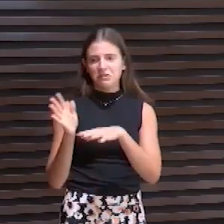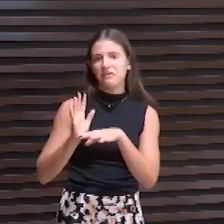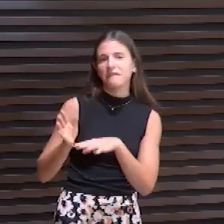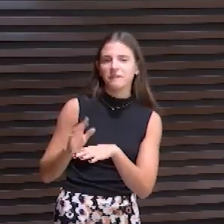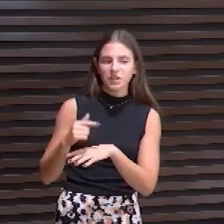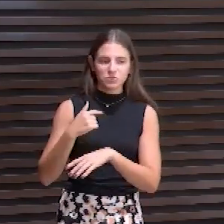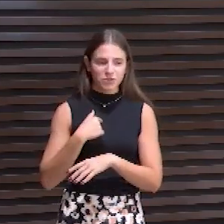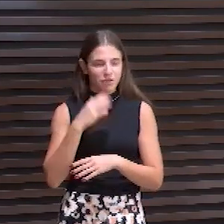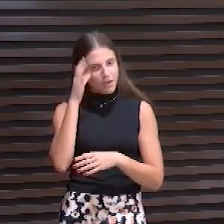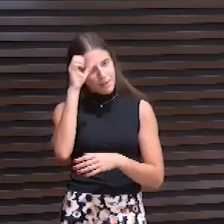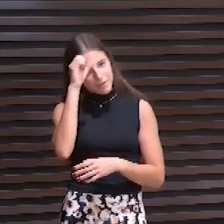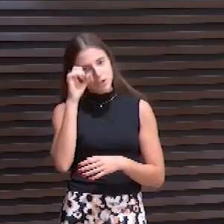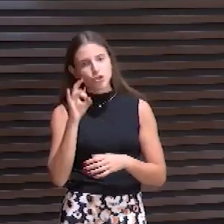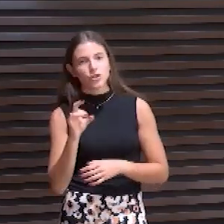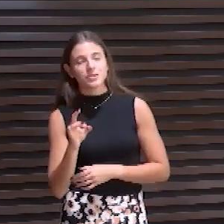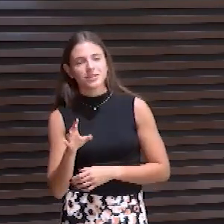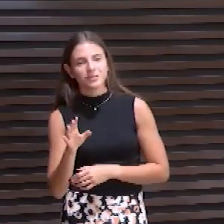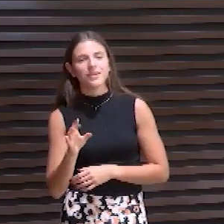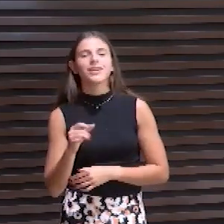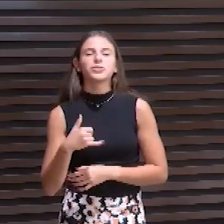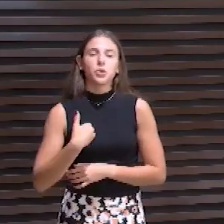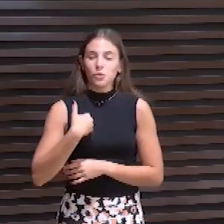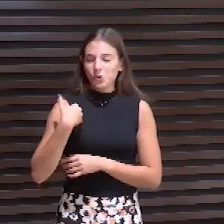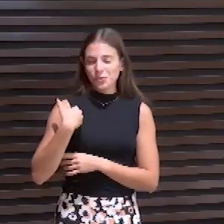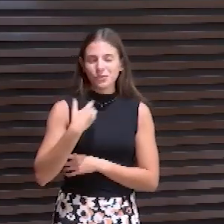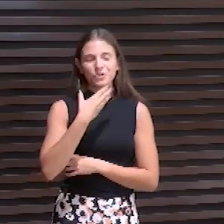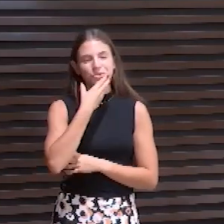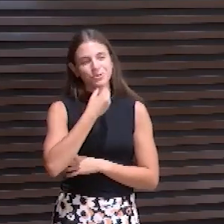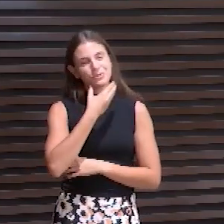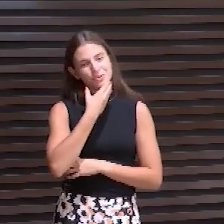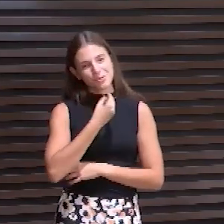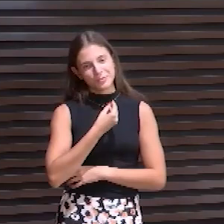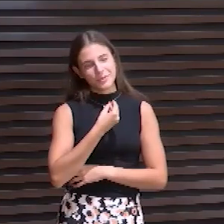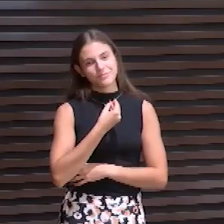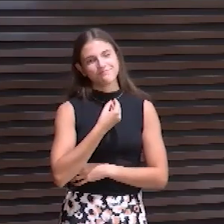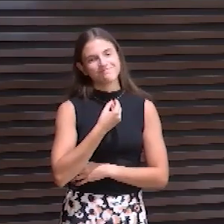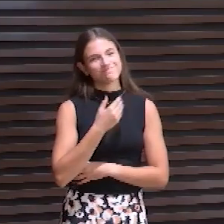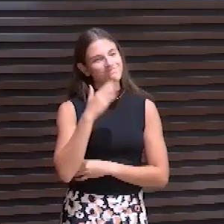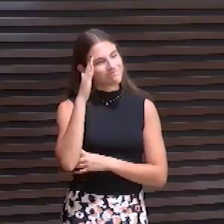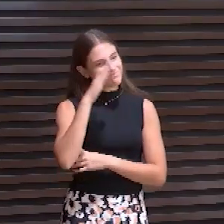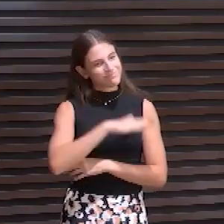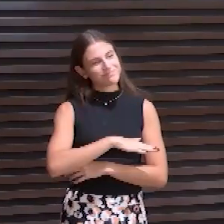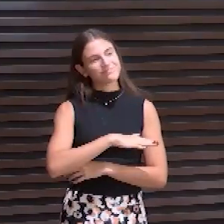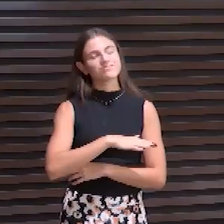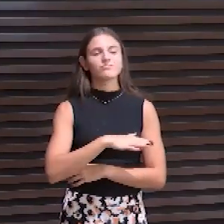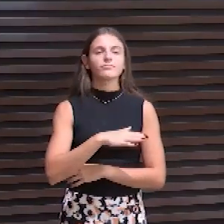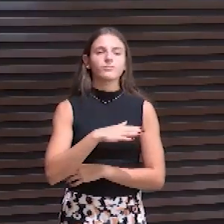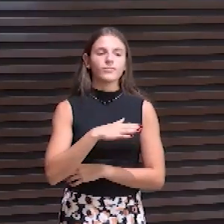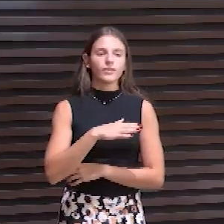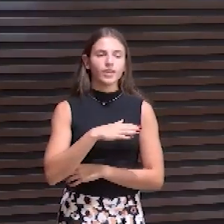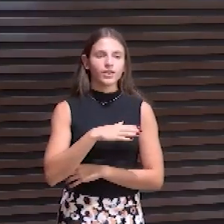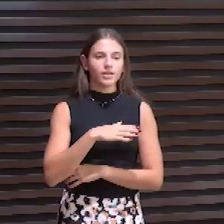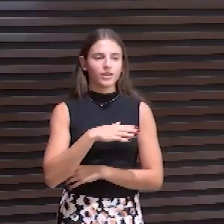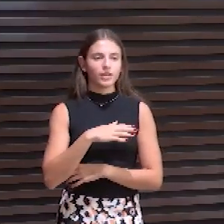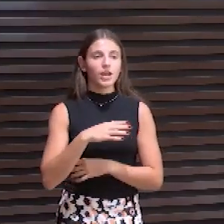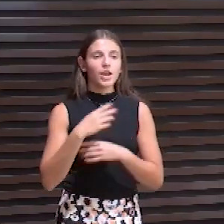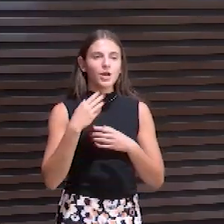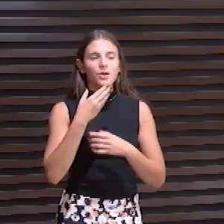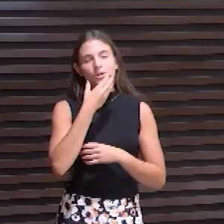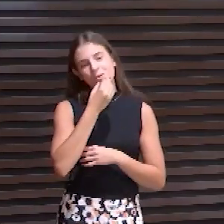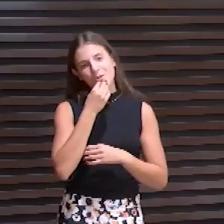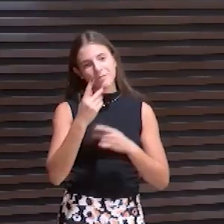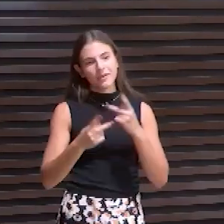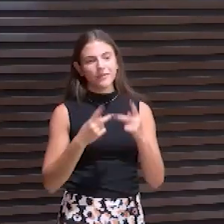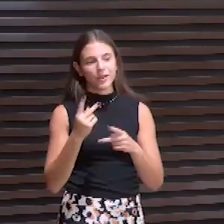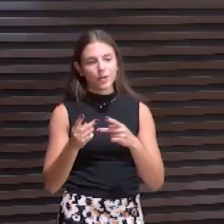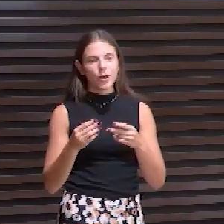é o orgulho do ser humano. É terrível. Mas ele foi lá e ele falou comigo, ó, joga mais na beira, na